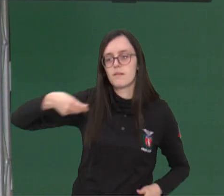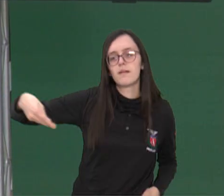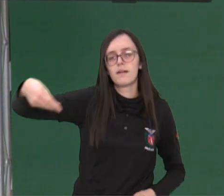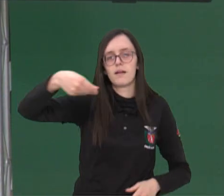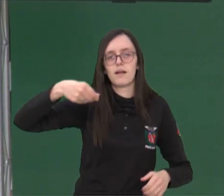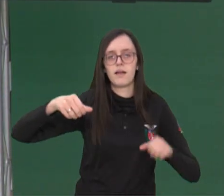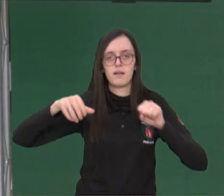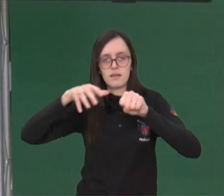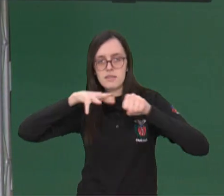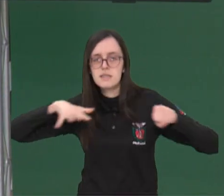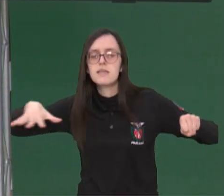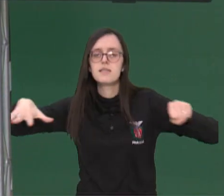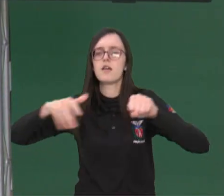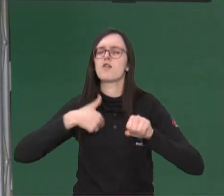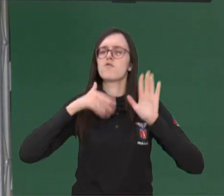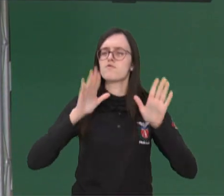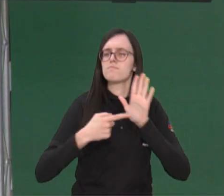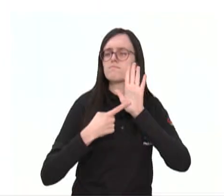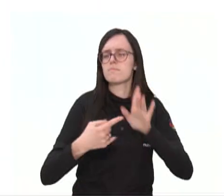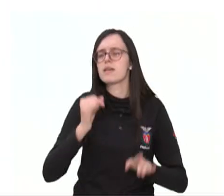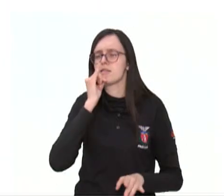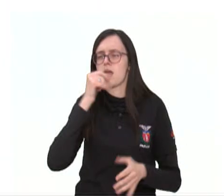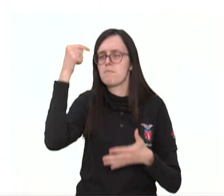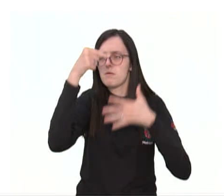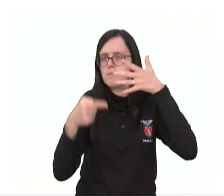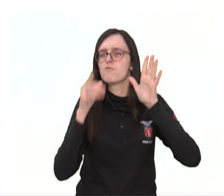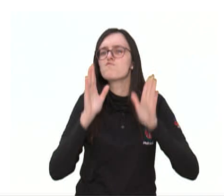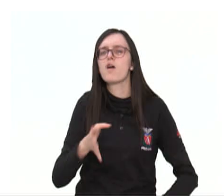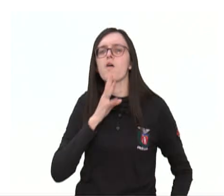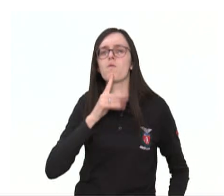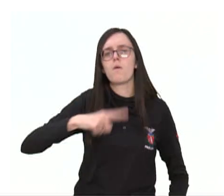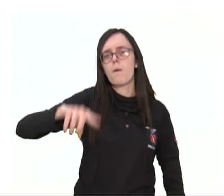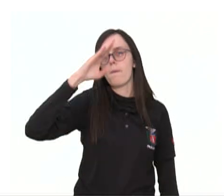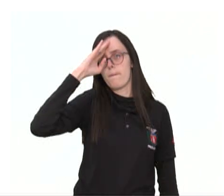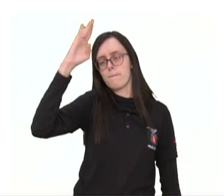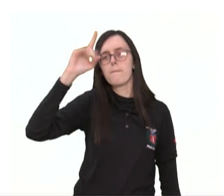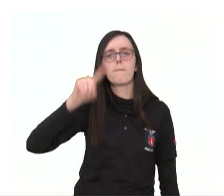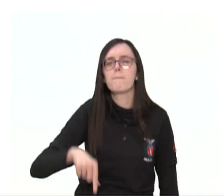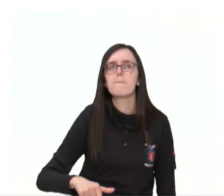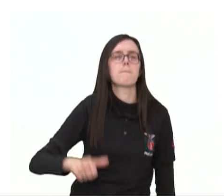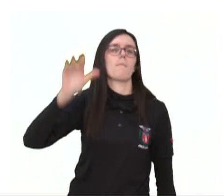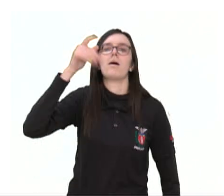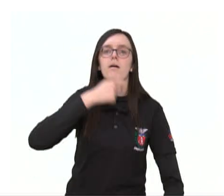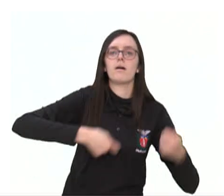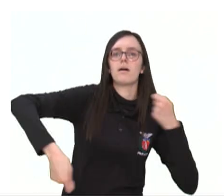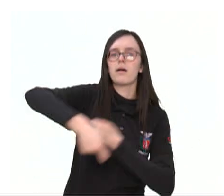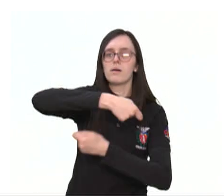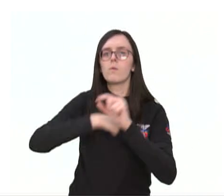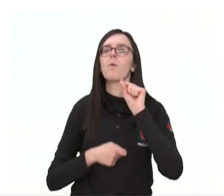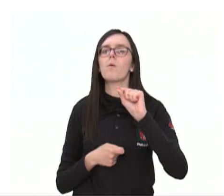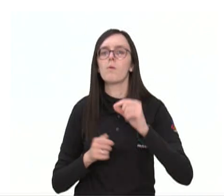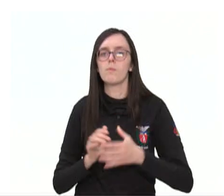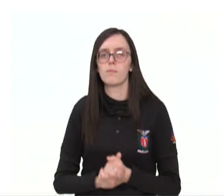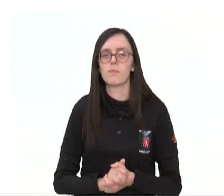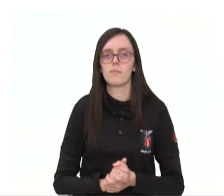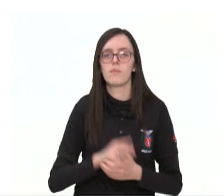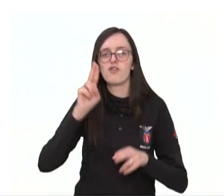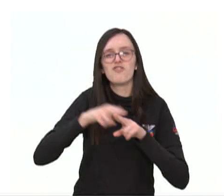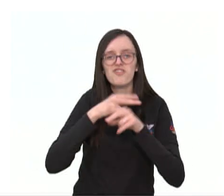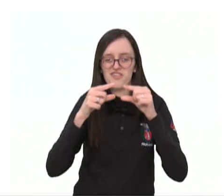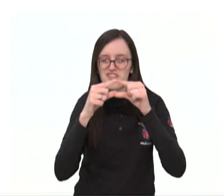sertão, aqui eu coloquei alguns exemplos das mais conhecidas, as principais, as mais comercializadas.